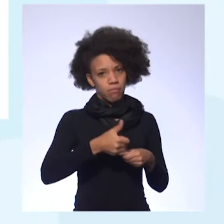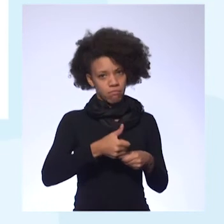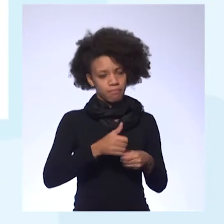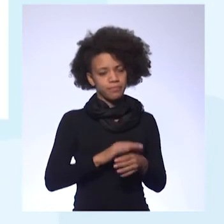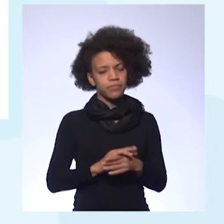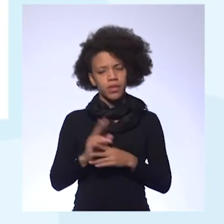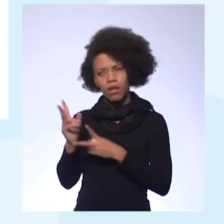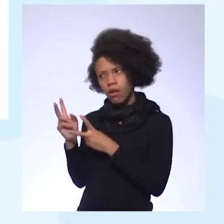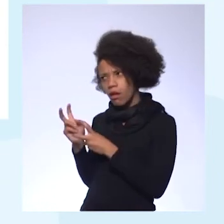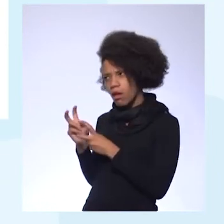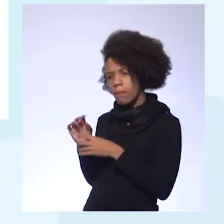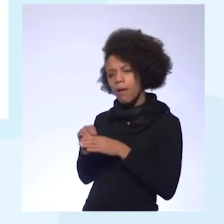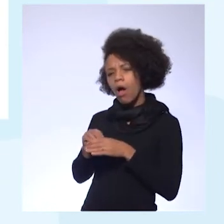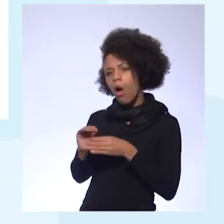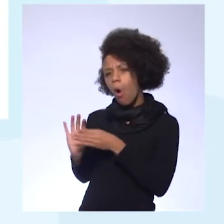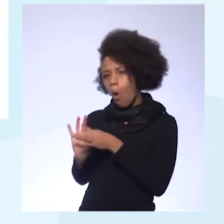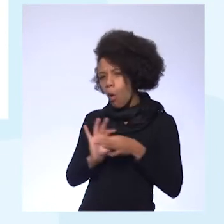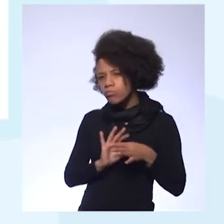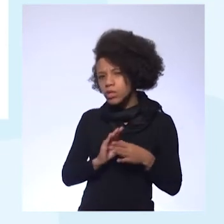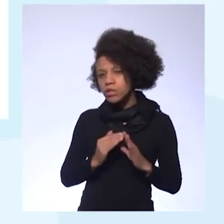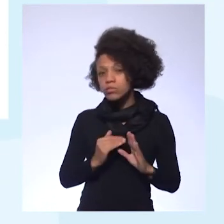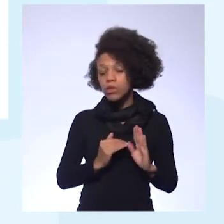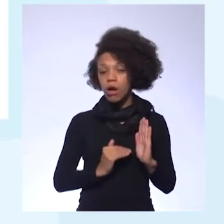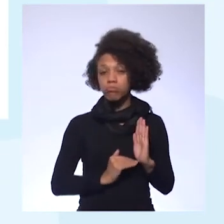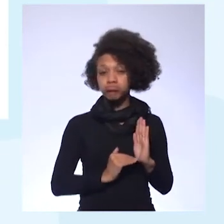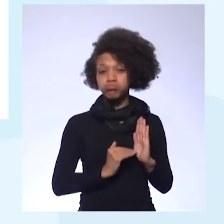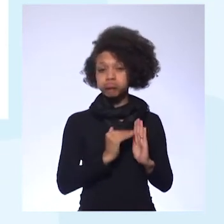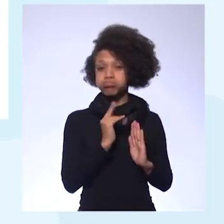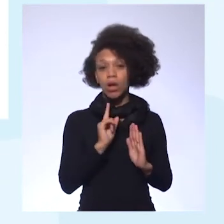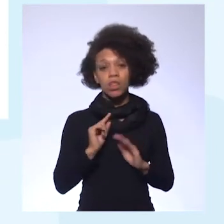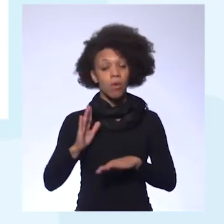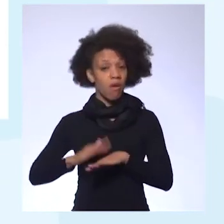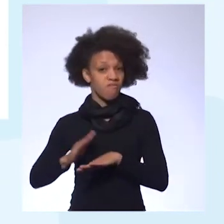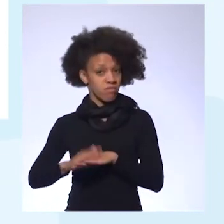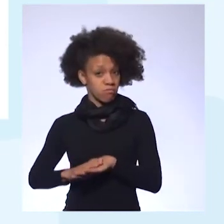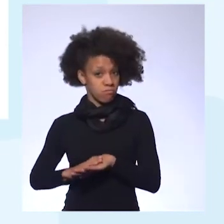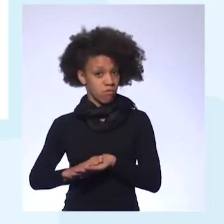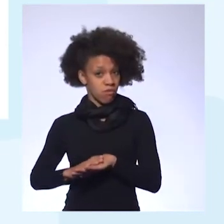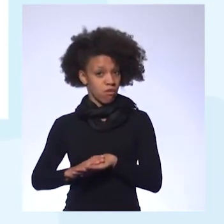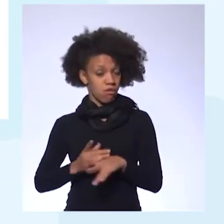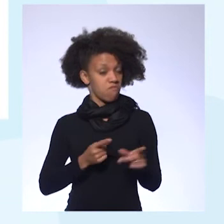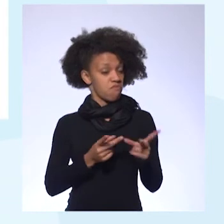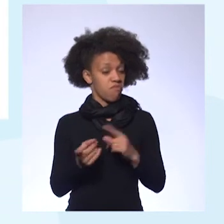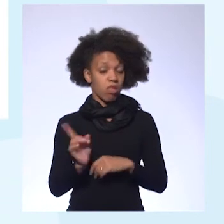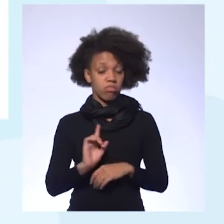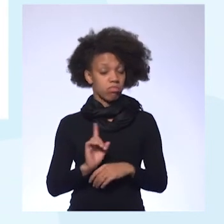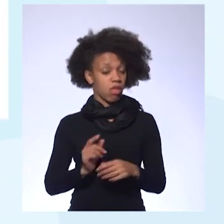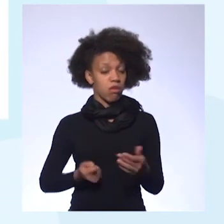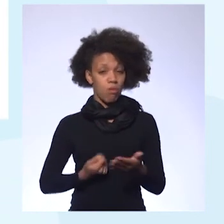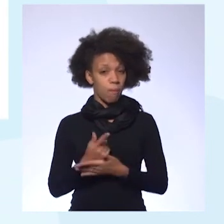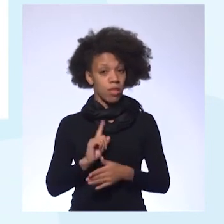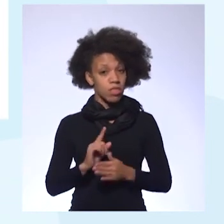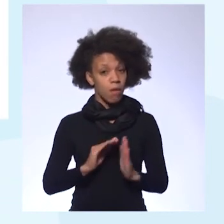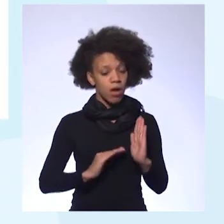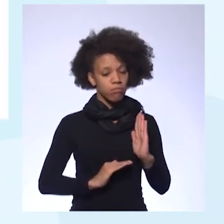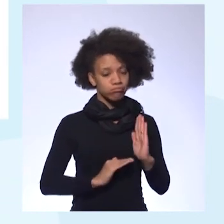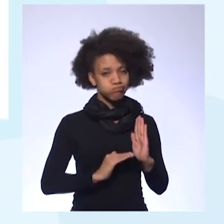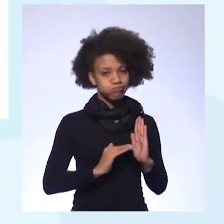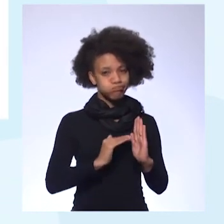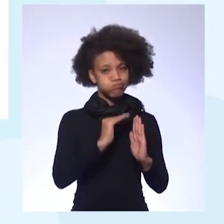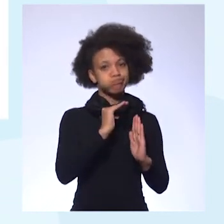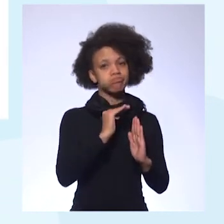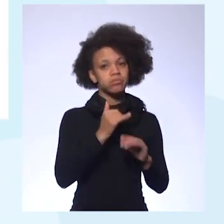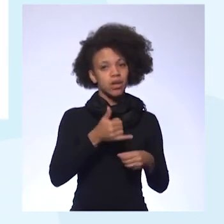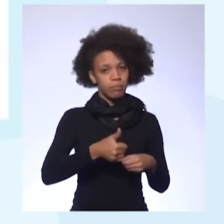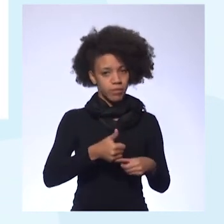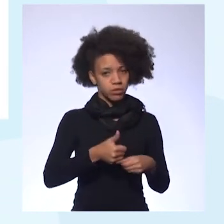contexto agora é reserva, não é produção, nem venda, nem compra, é a reserva de petróleo.